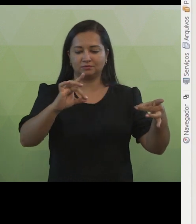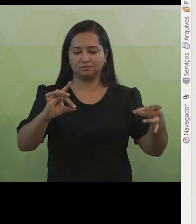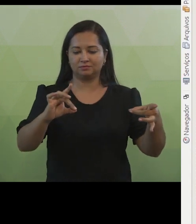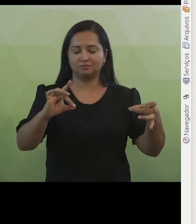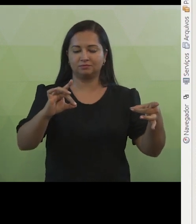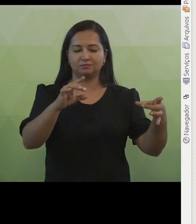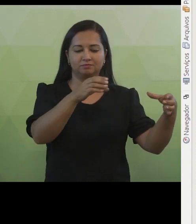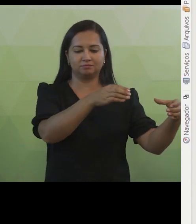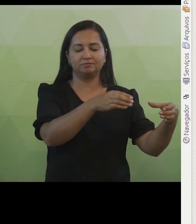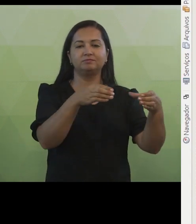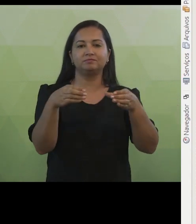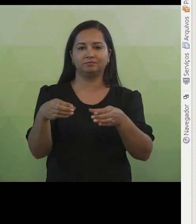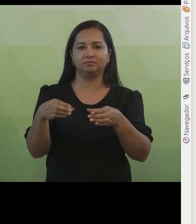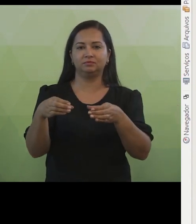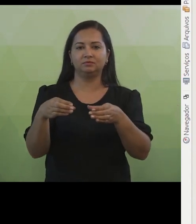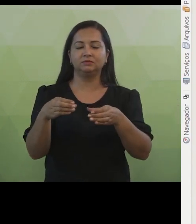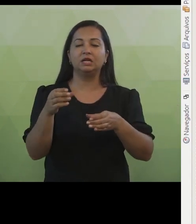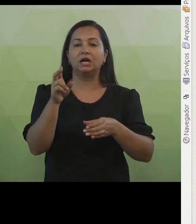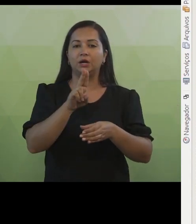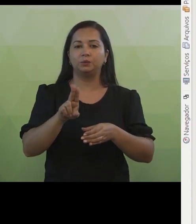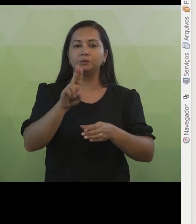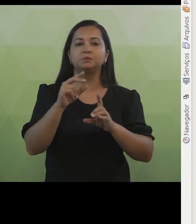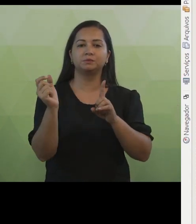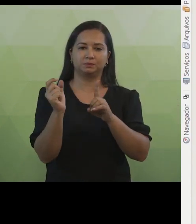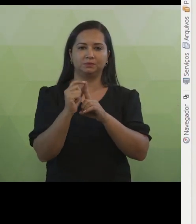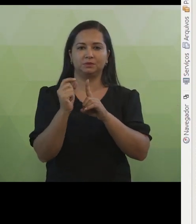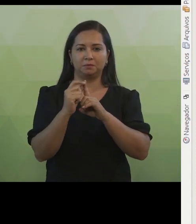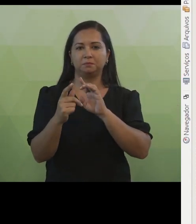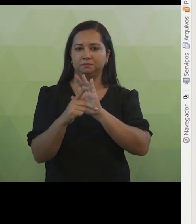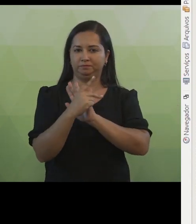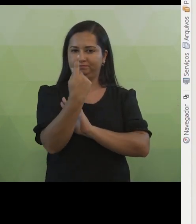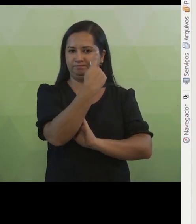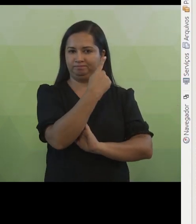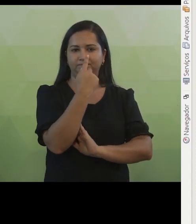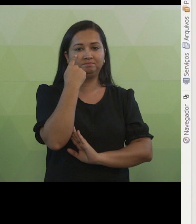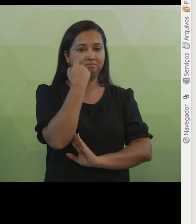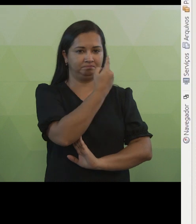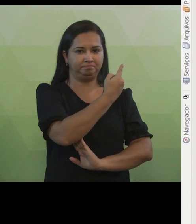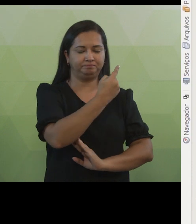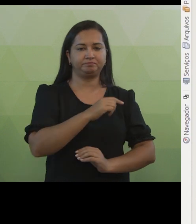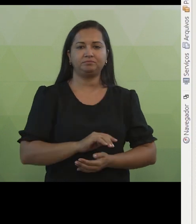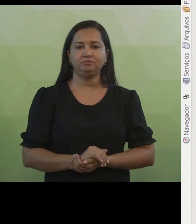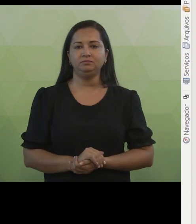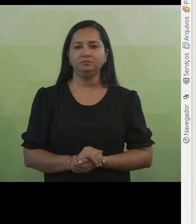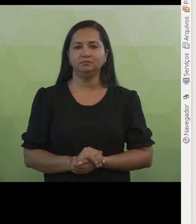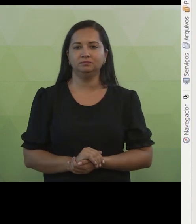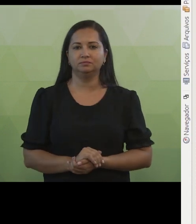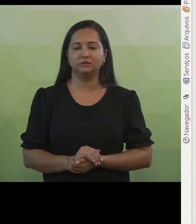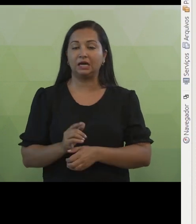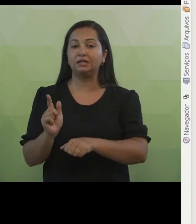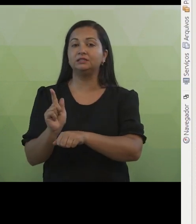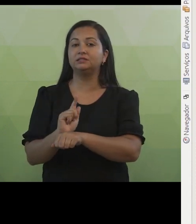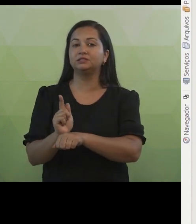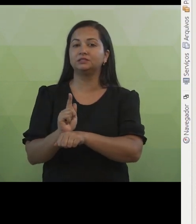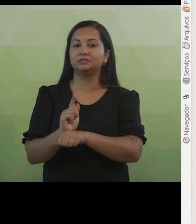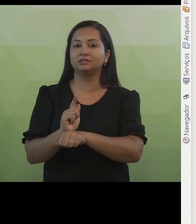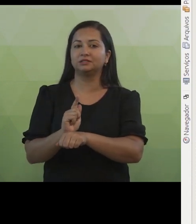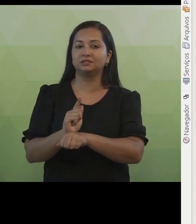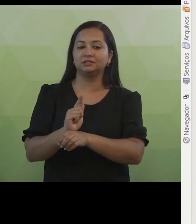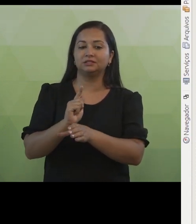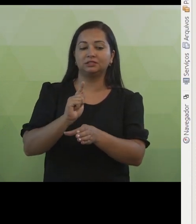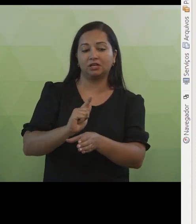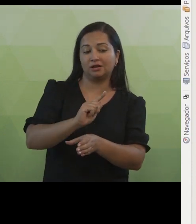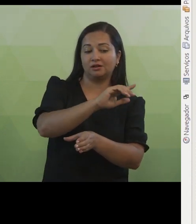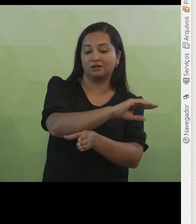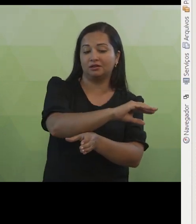usamos a palavra reservada extends. Então, eu digo que a classe gerente é